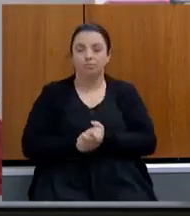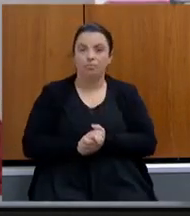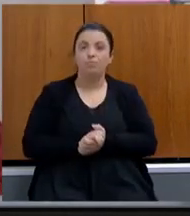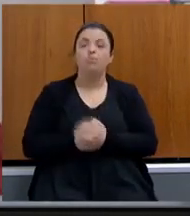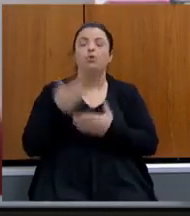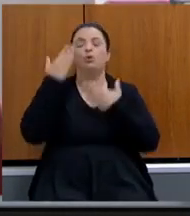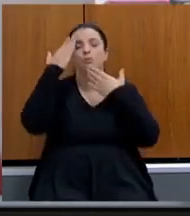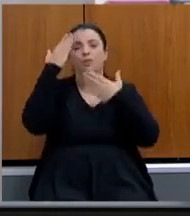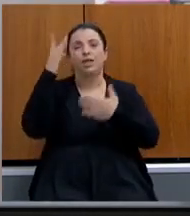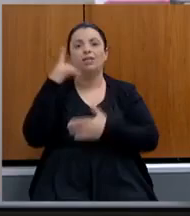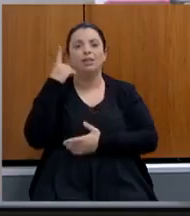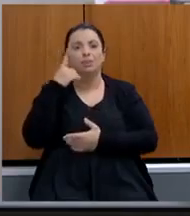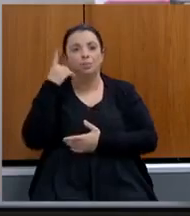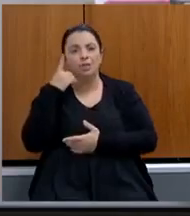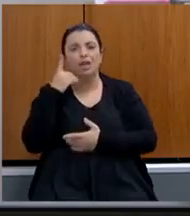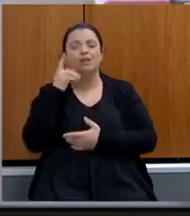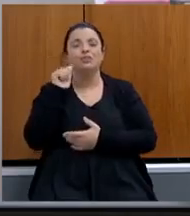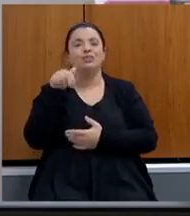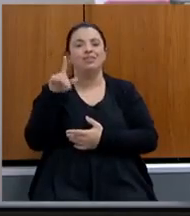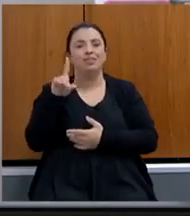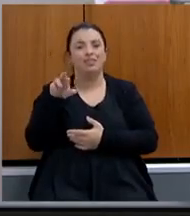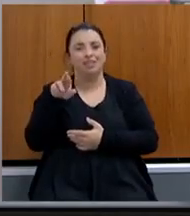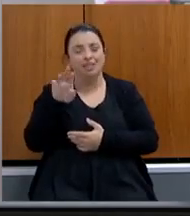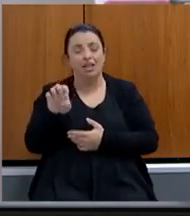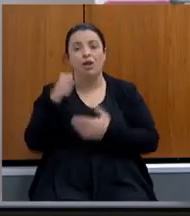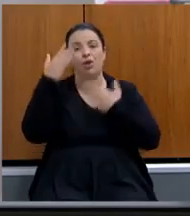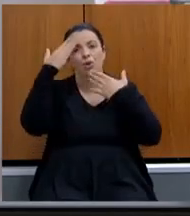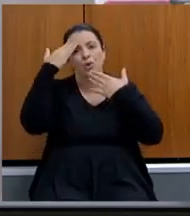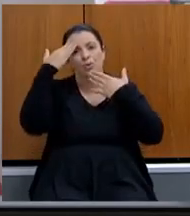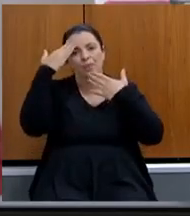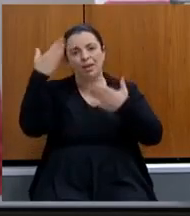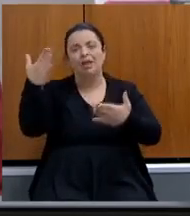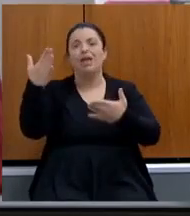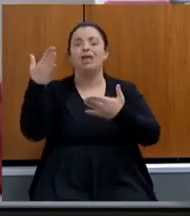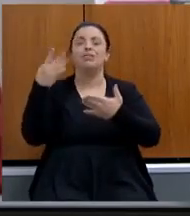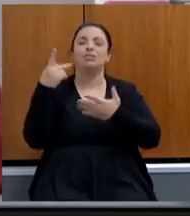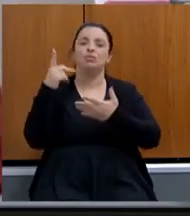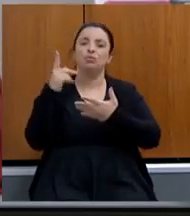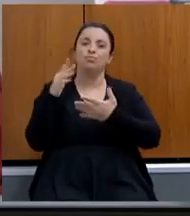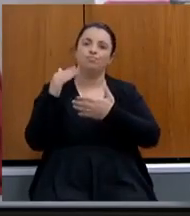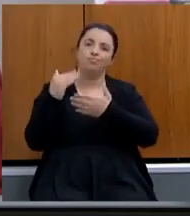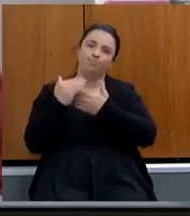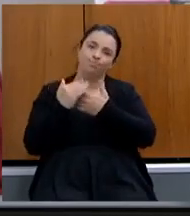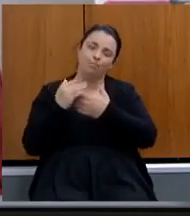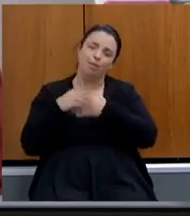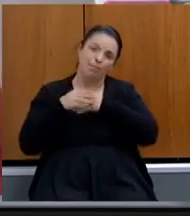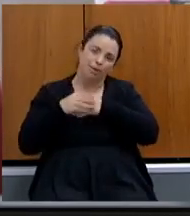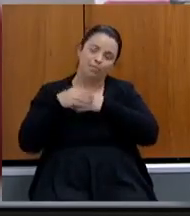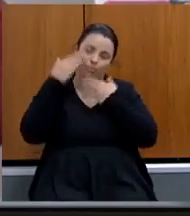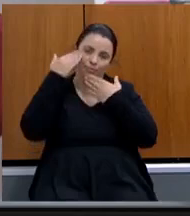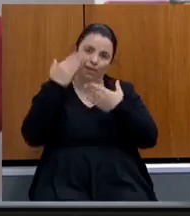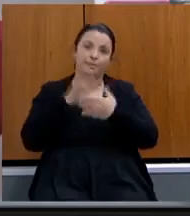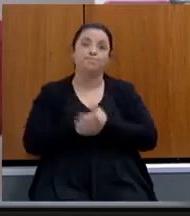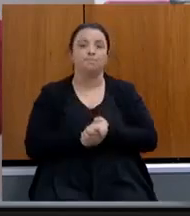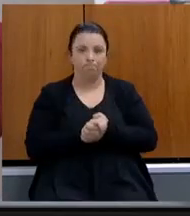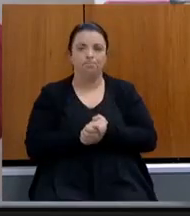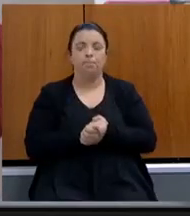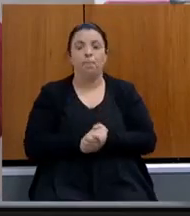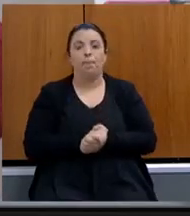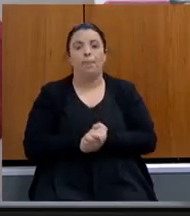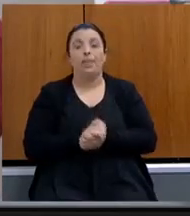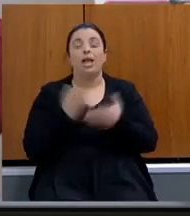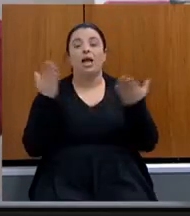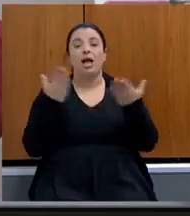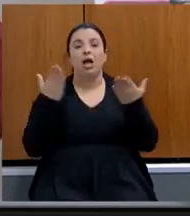Deputado André Quintão Obrigada pela gentileza das palavras também muito obrigada nós vamos ouvir agora